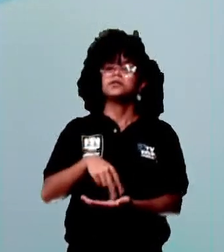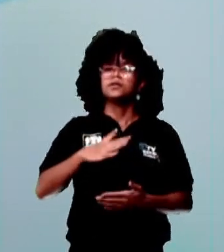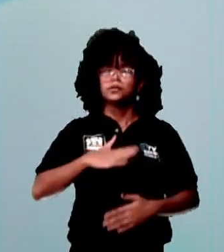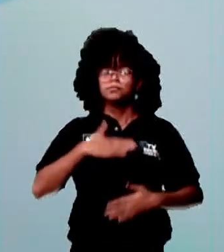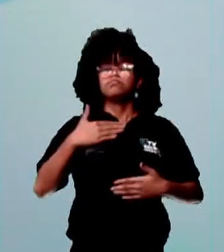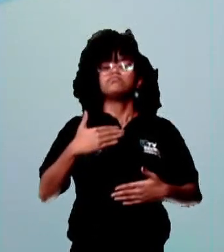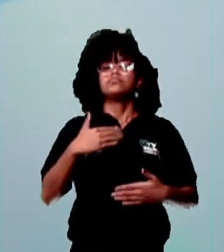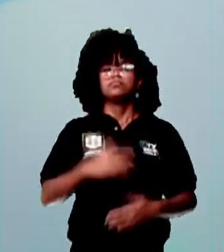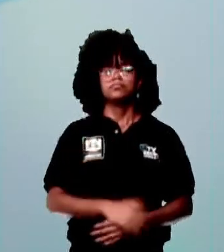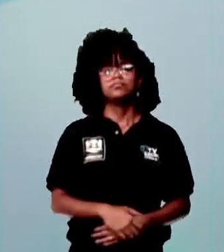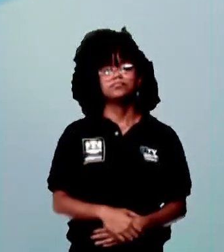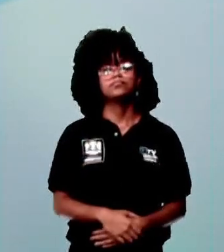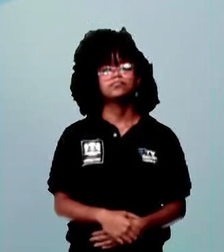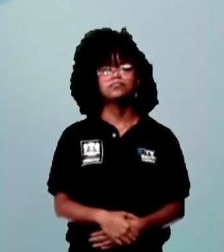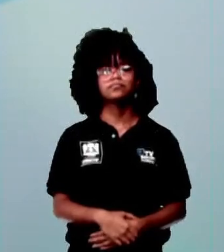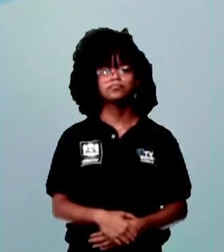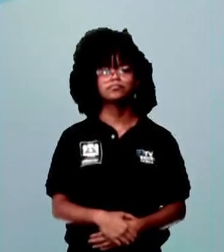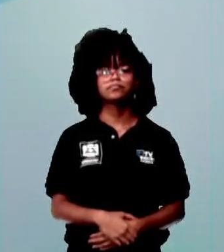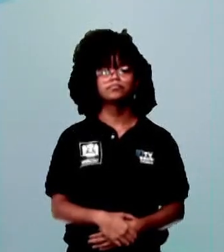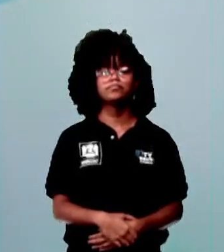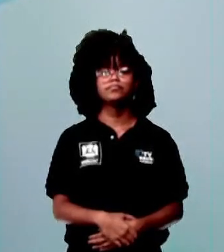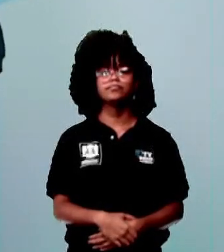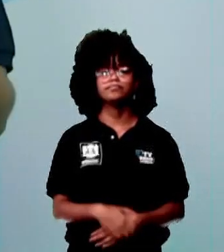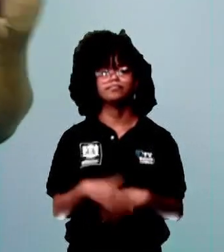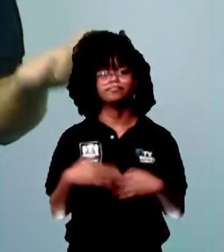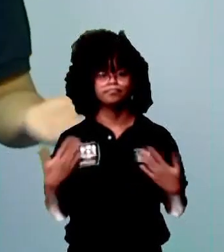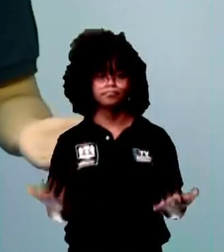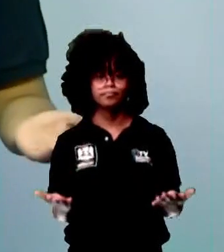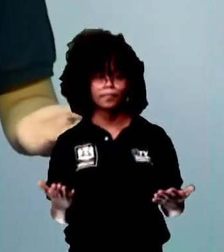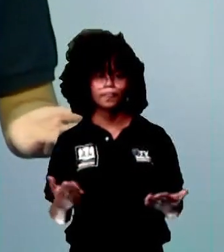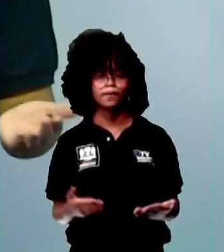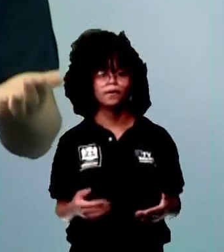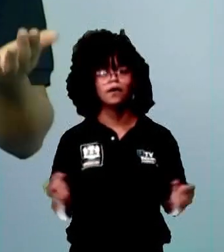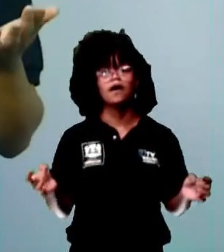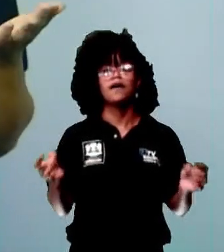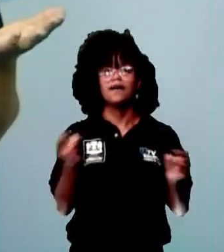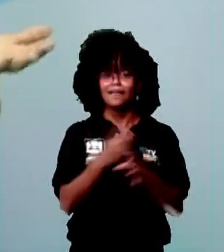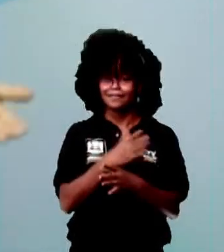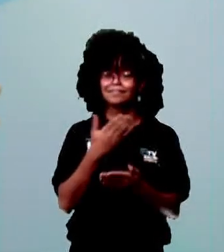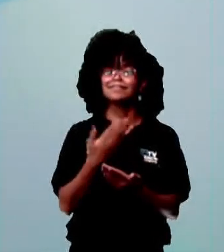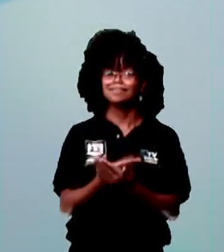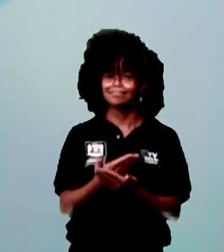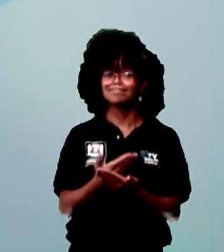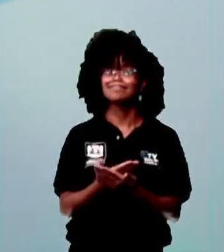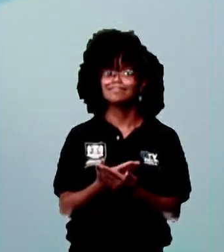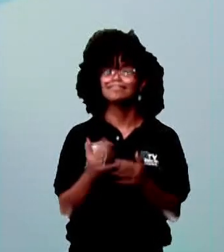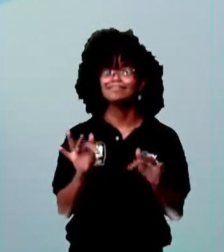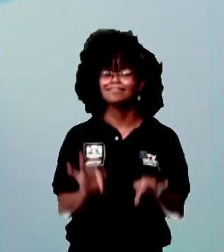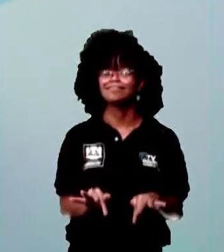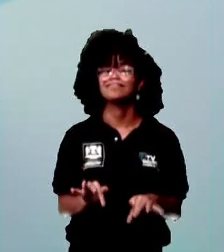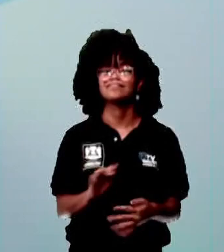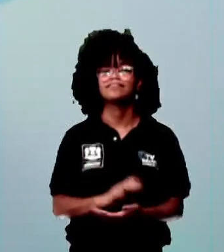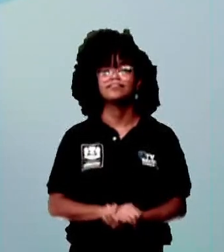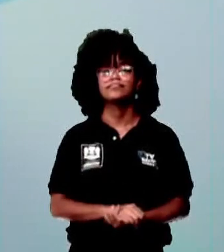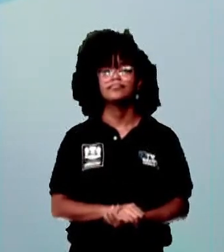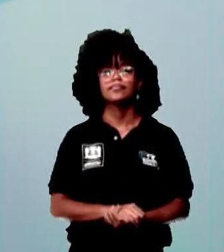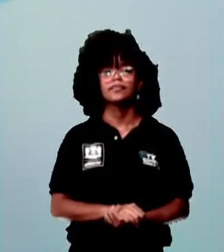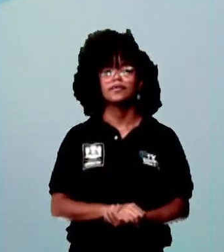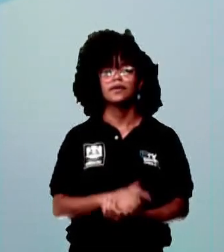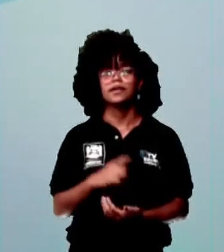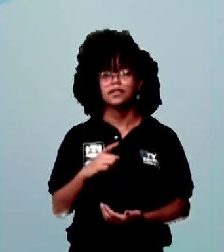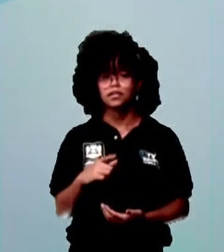abater. Bom, e nossa aula chega ao fim, não é?